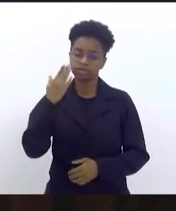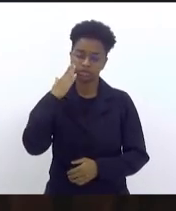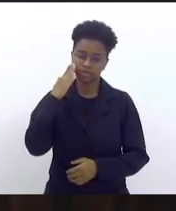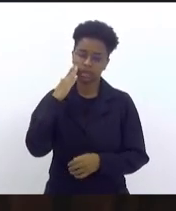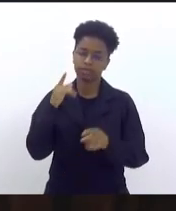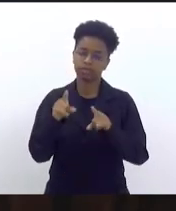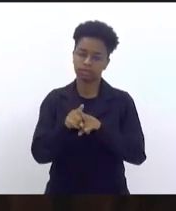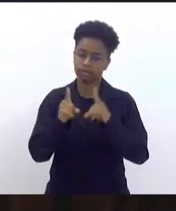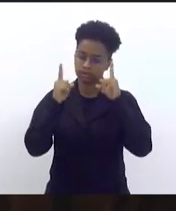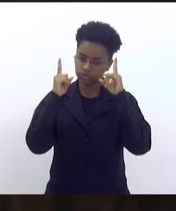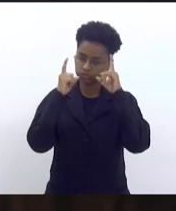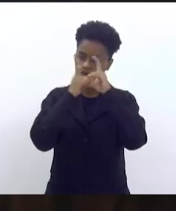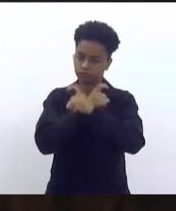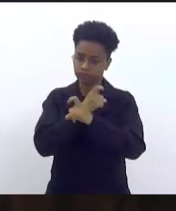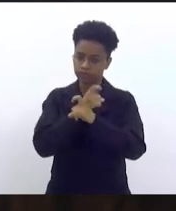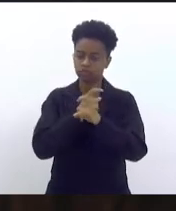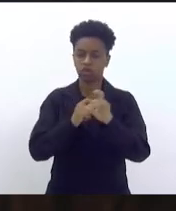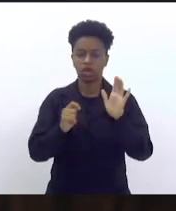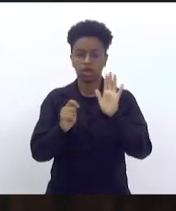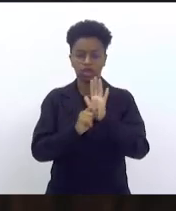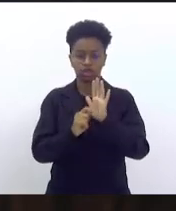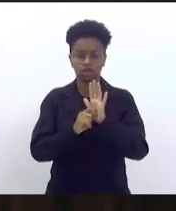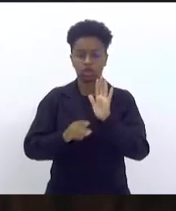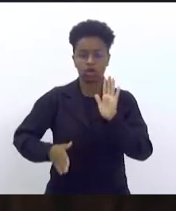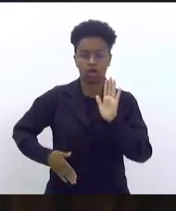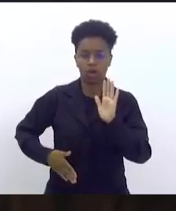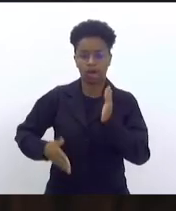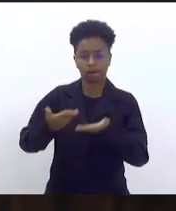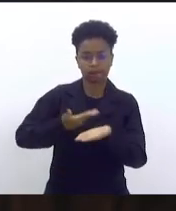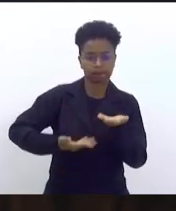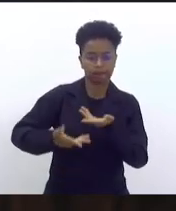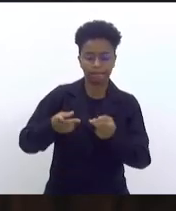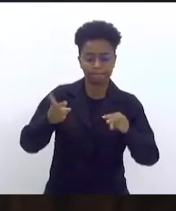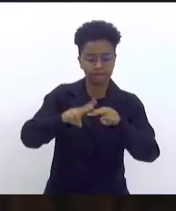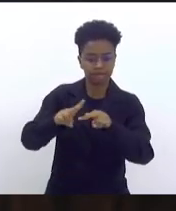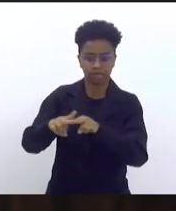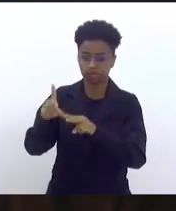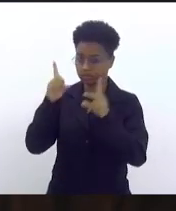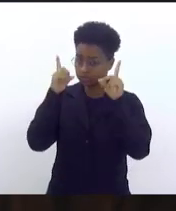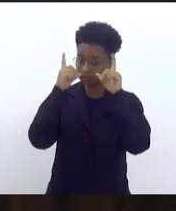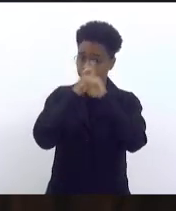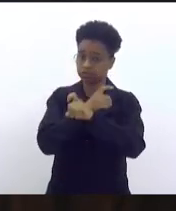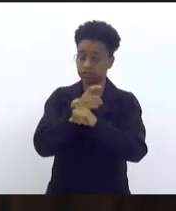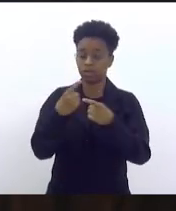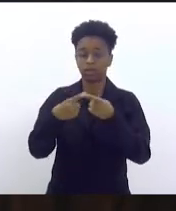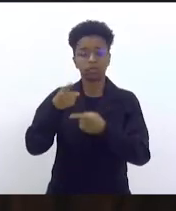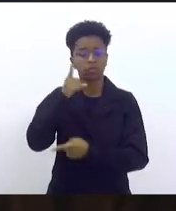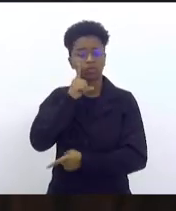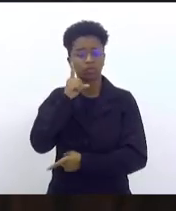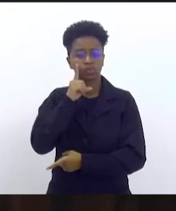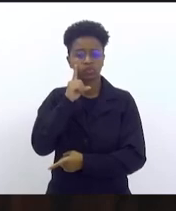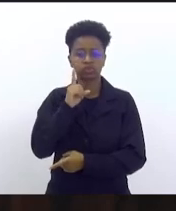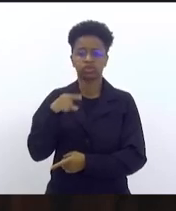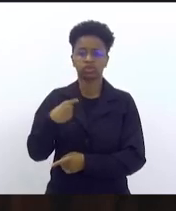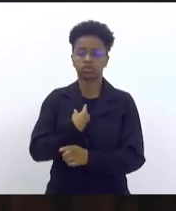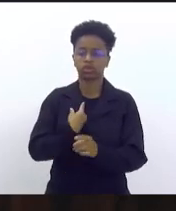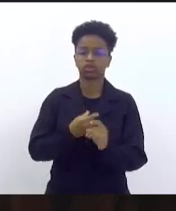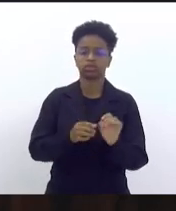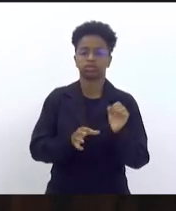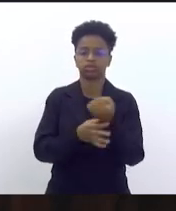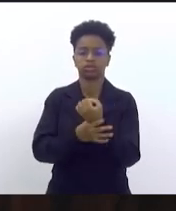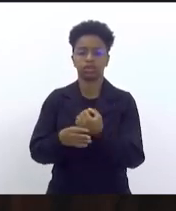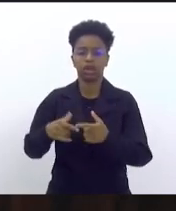de se combater o narcotráfico é imensa de apogia nossos agentes de segurança luta contra os diferentes instâncias